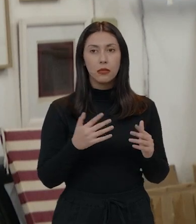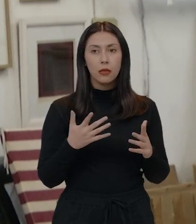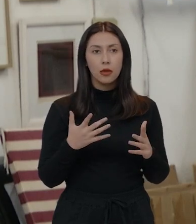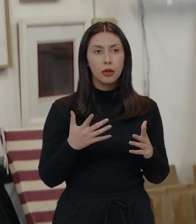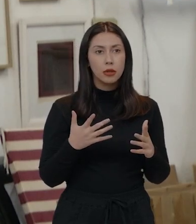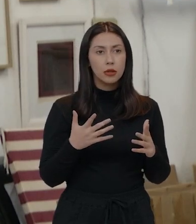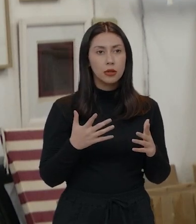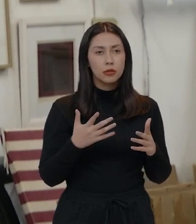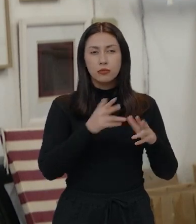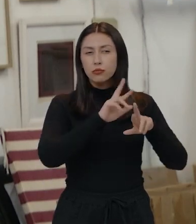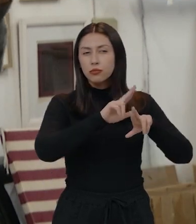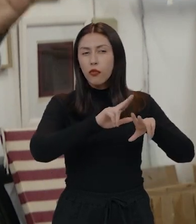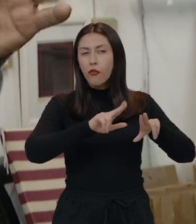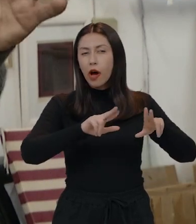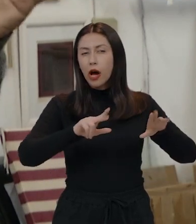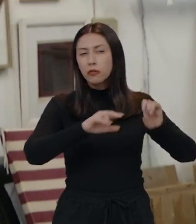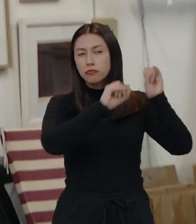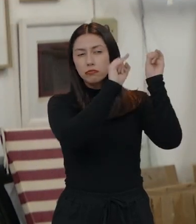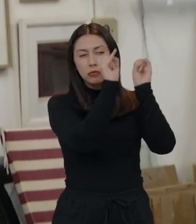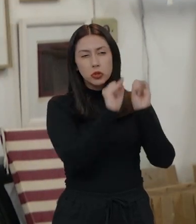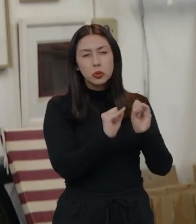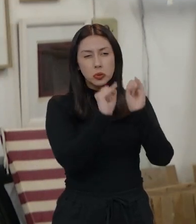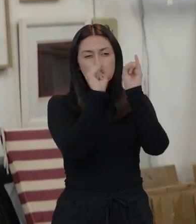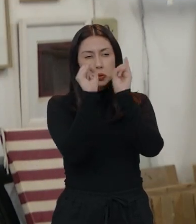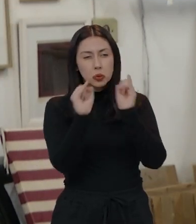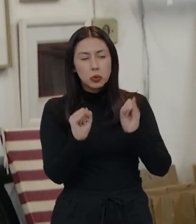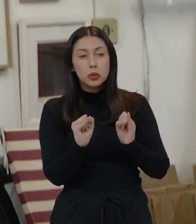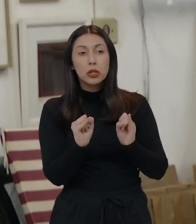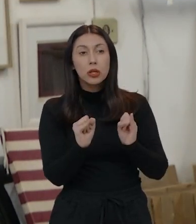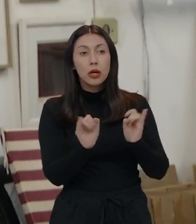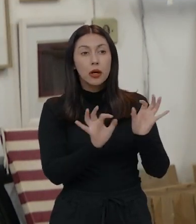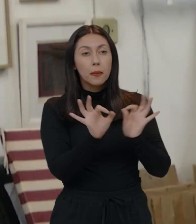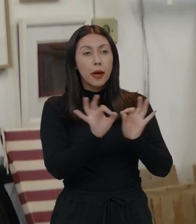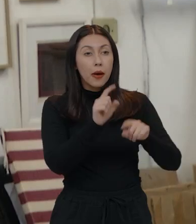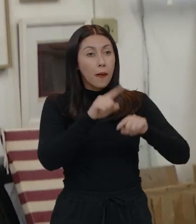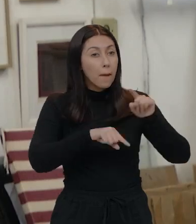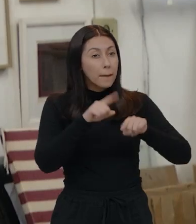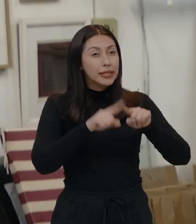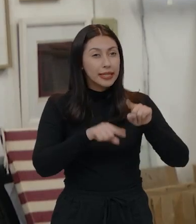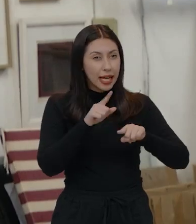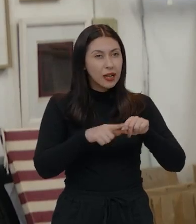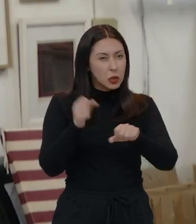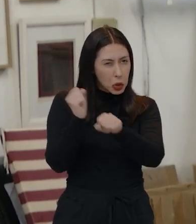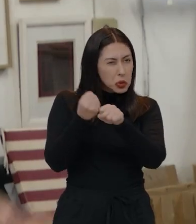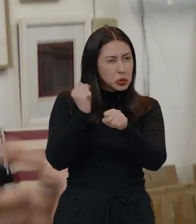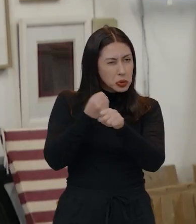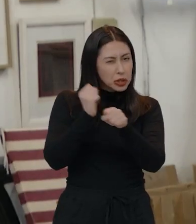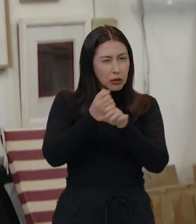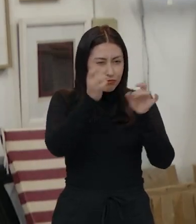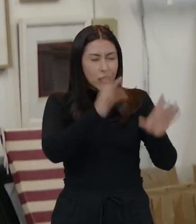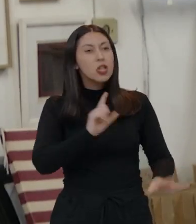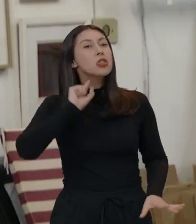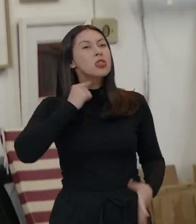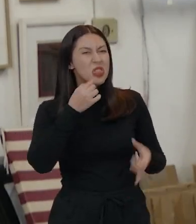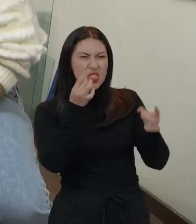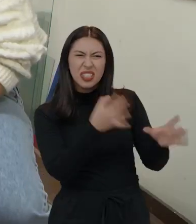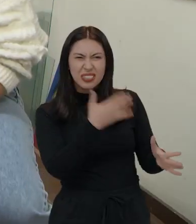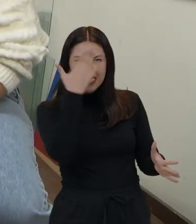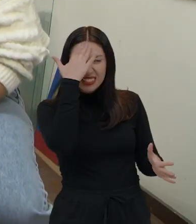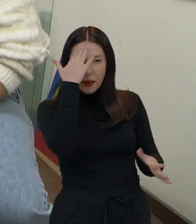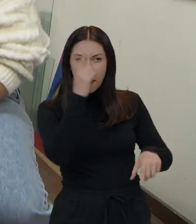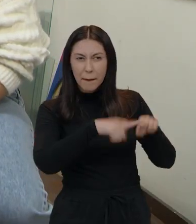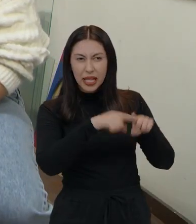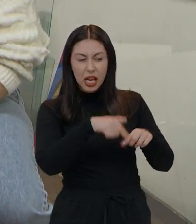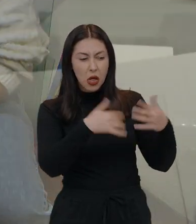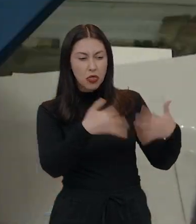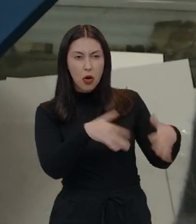uma série de esculturas feitas com material de construção, jogado no lixo mesmo, literalmente. Então,